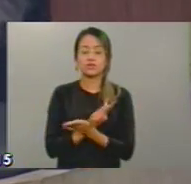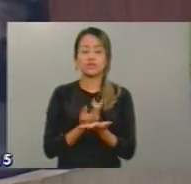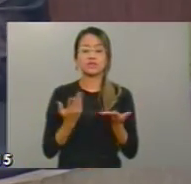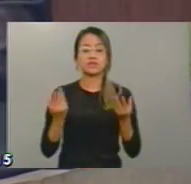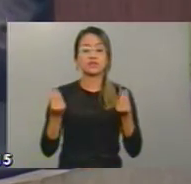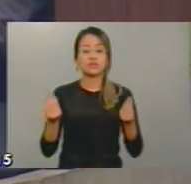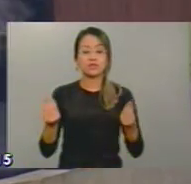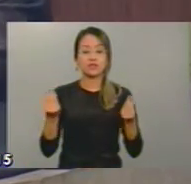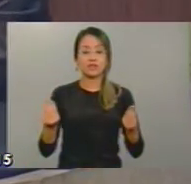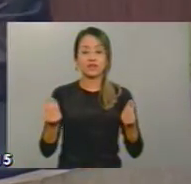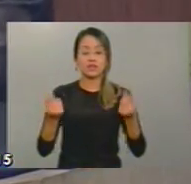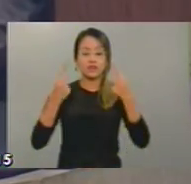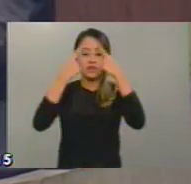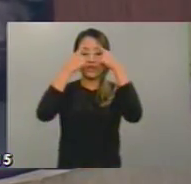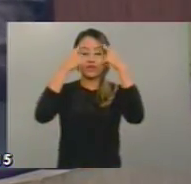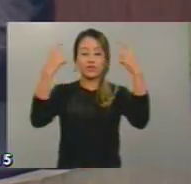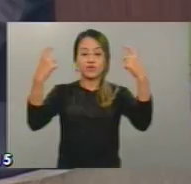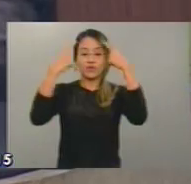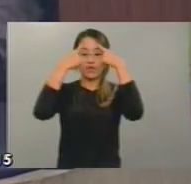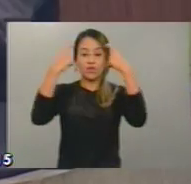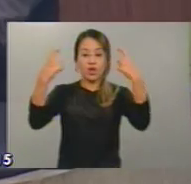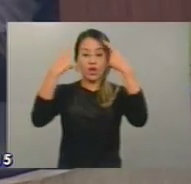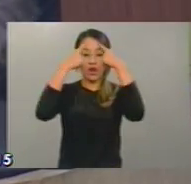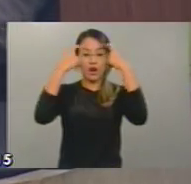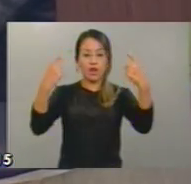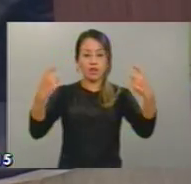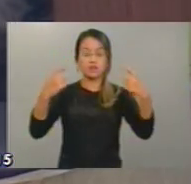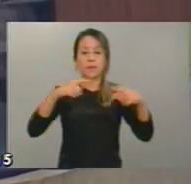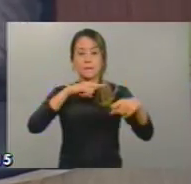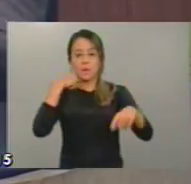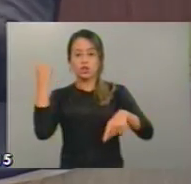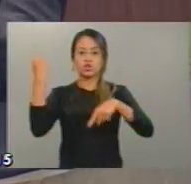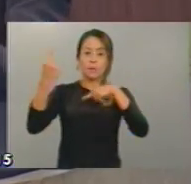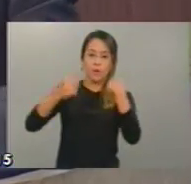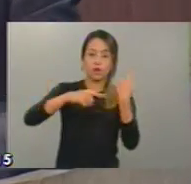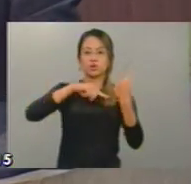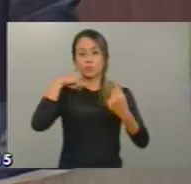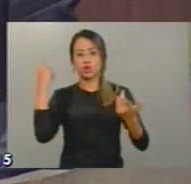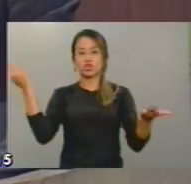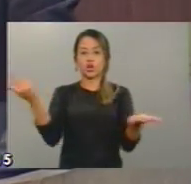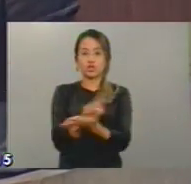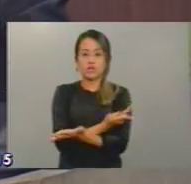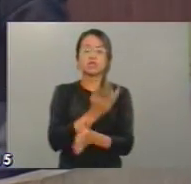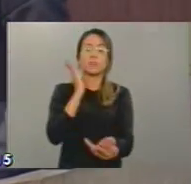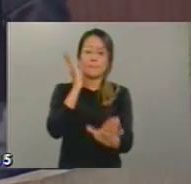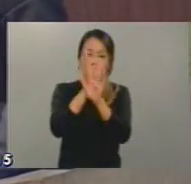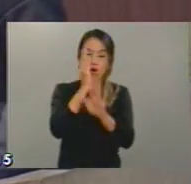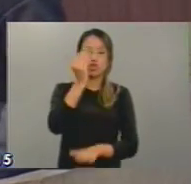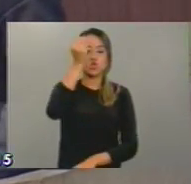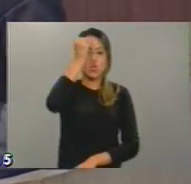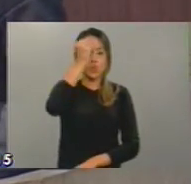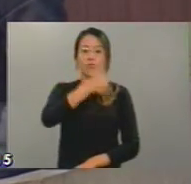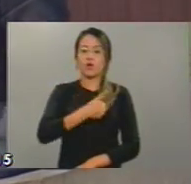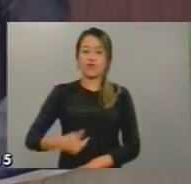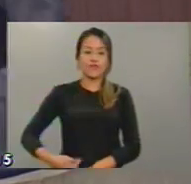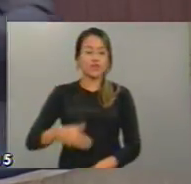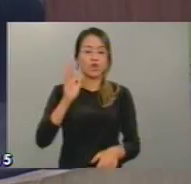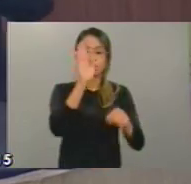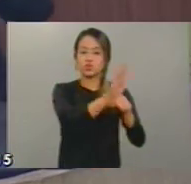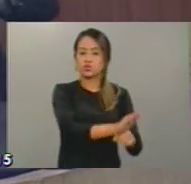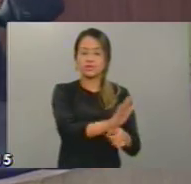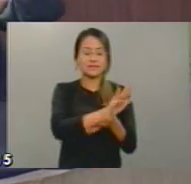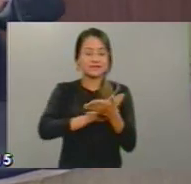absoluta e total vinculação com a quantidade de homicídios que acontece do lado de fora.